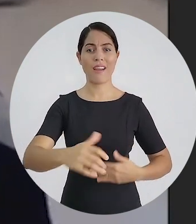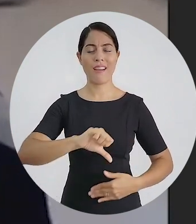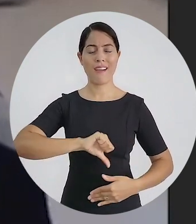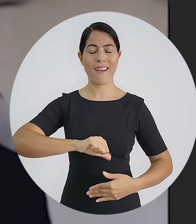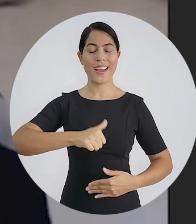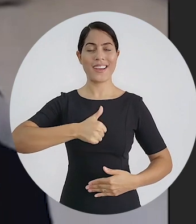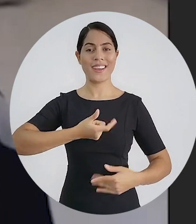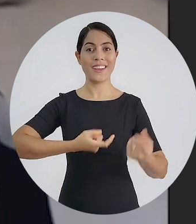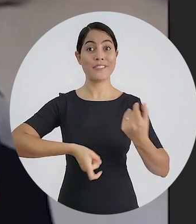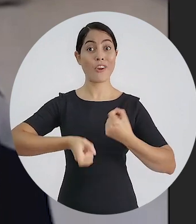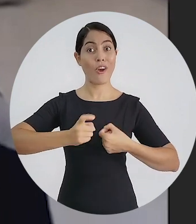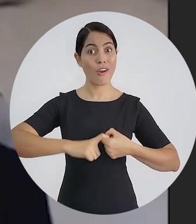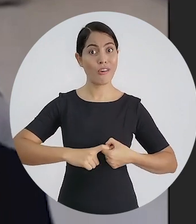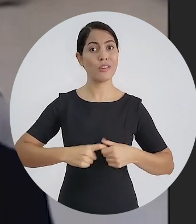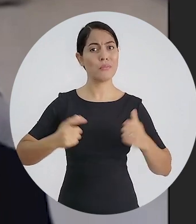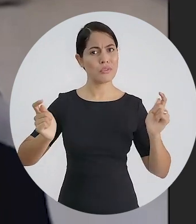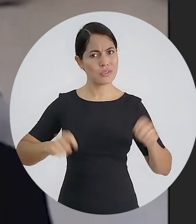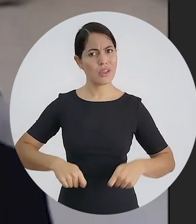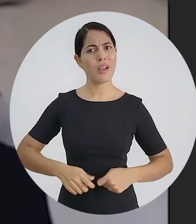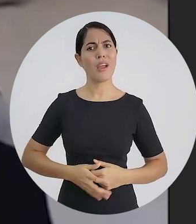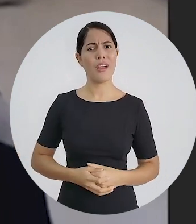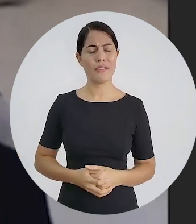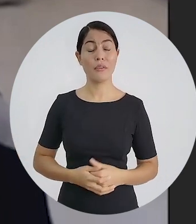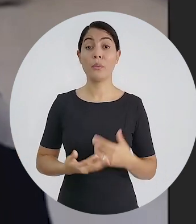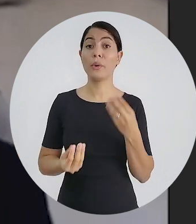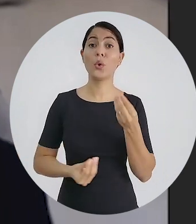Estado instituir políticas públicas e